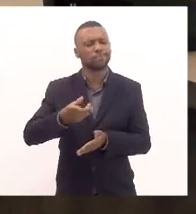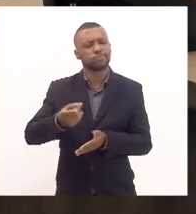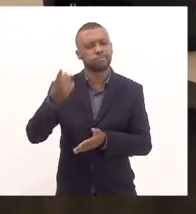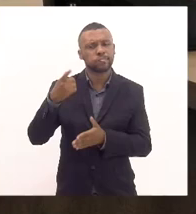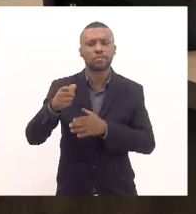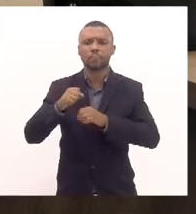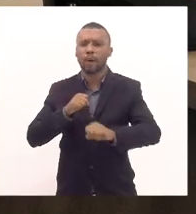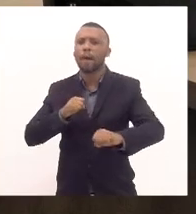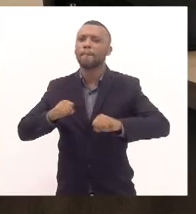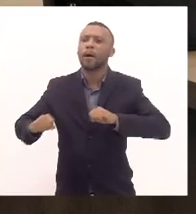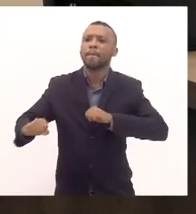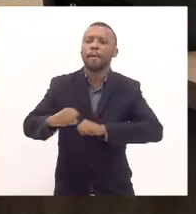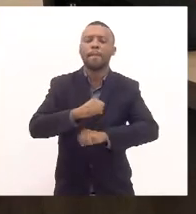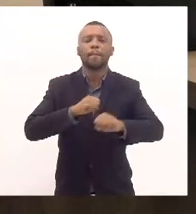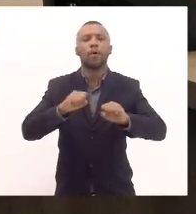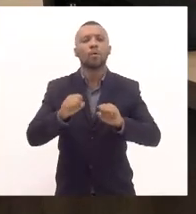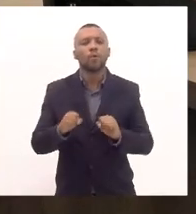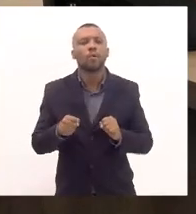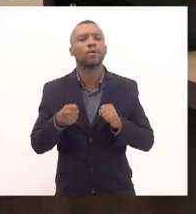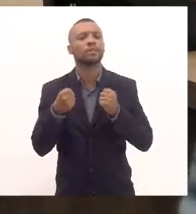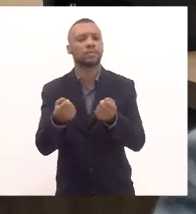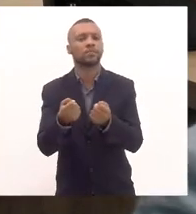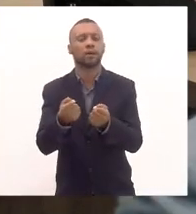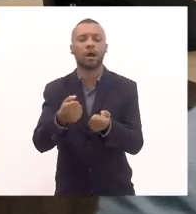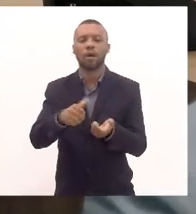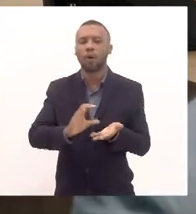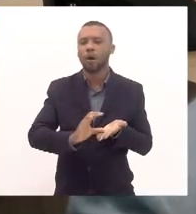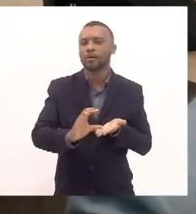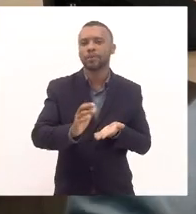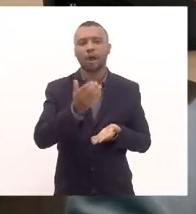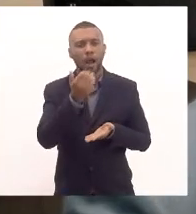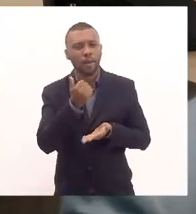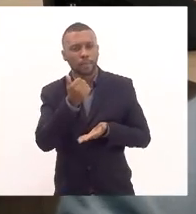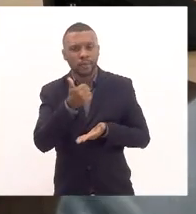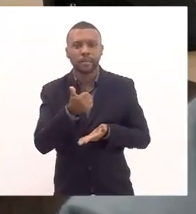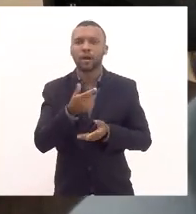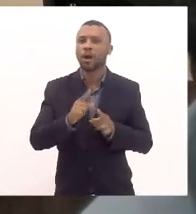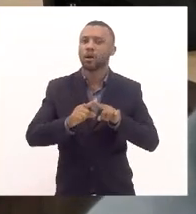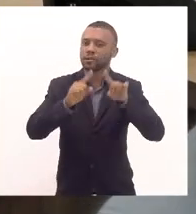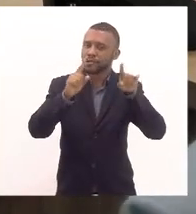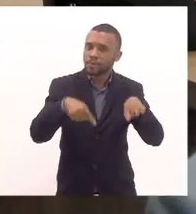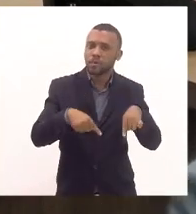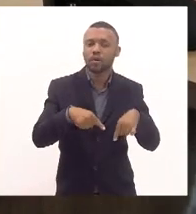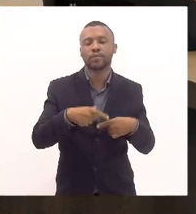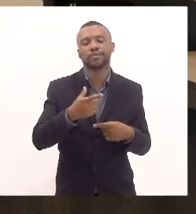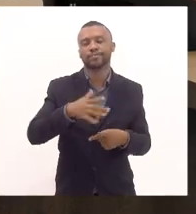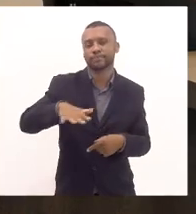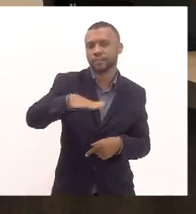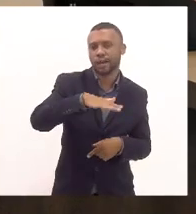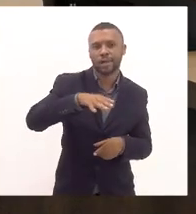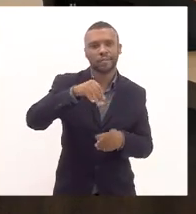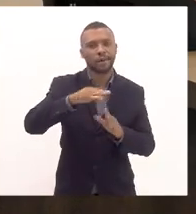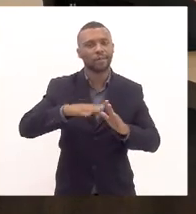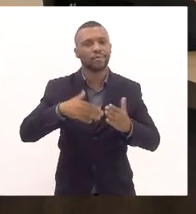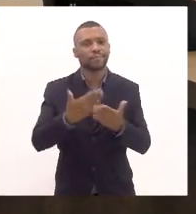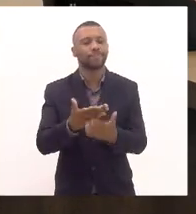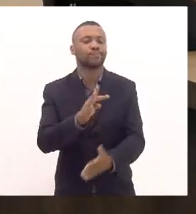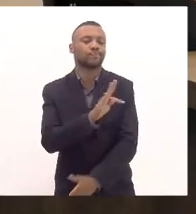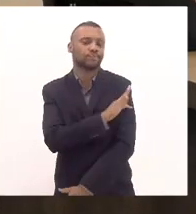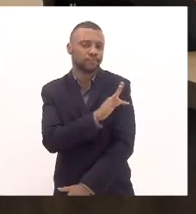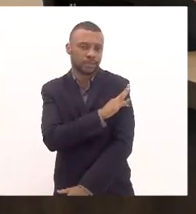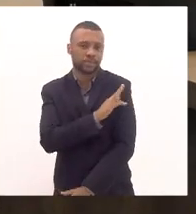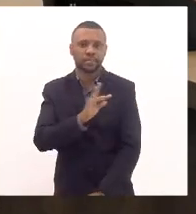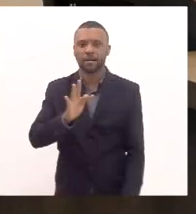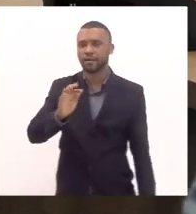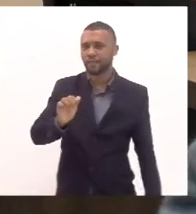tempo que não estamos aqui para segurar o auxílio-alimentação aos servidores e servidores da Faetec de todos os quadros de